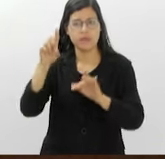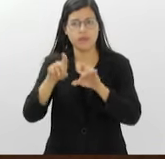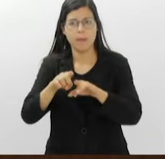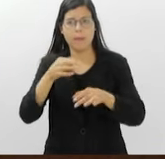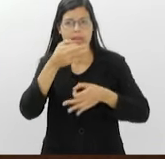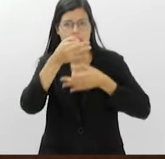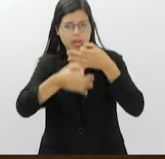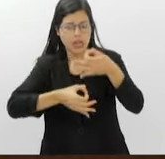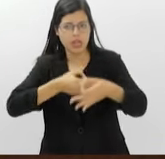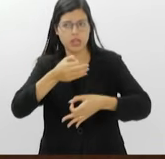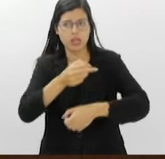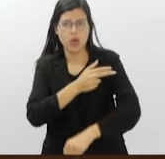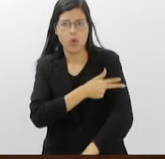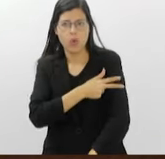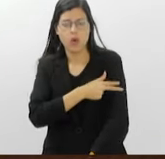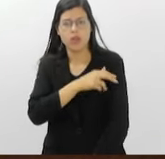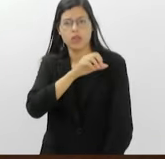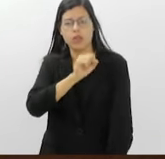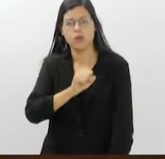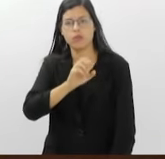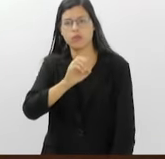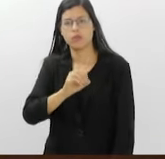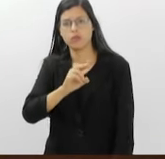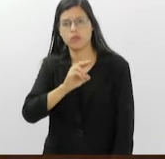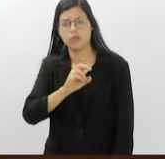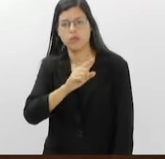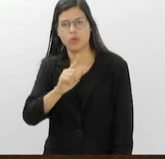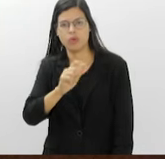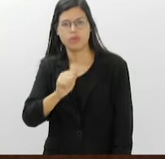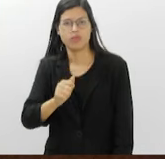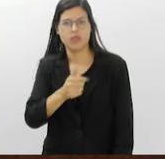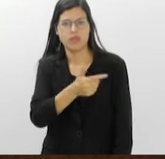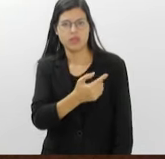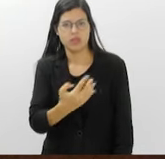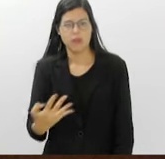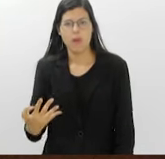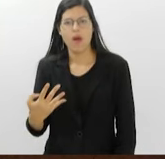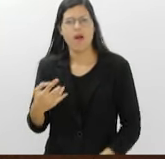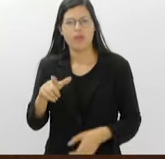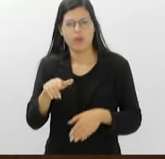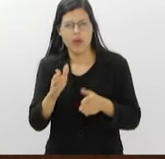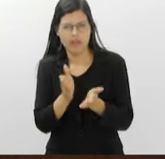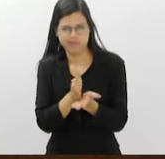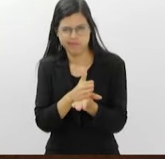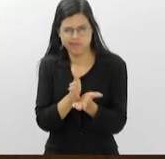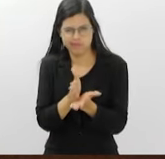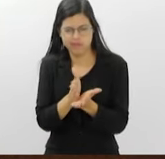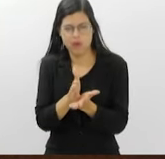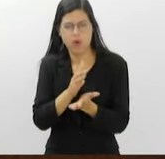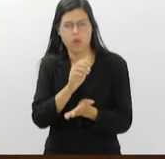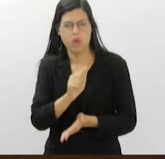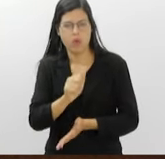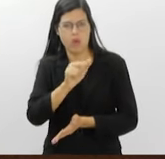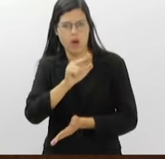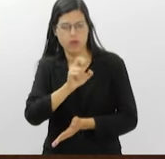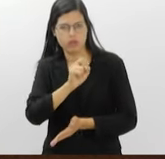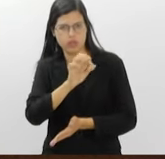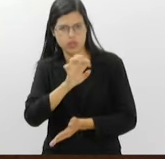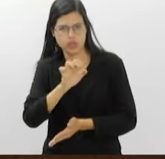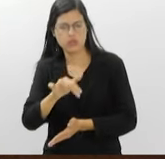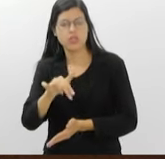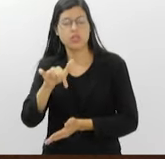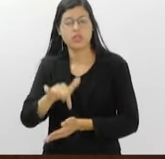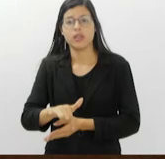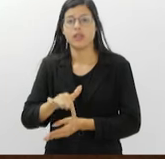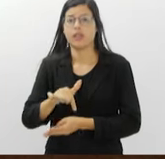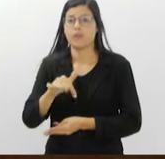ao Coronel Souza, do 24º Batalhão, que é divisa com Auche, que 70% dos assaltos que têm